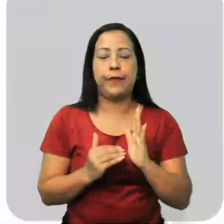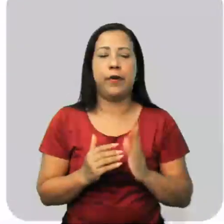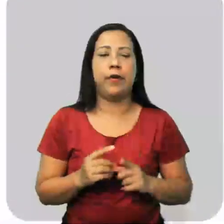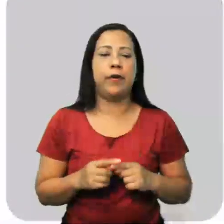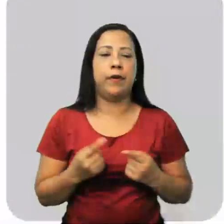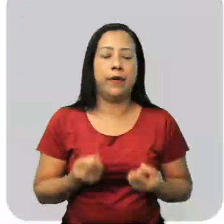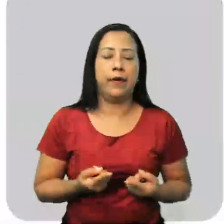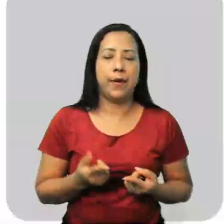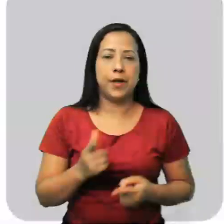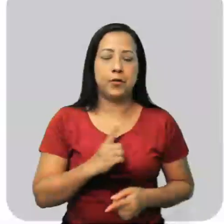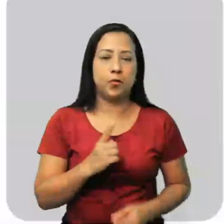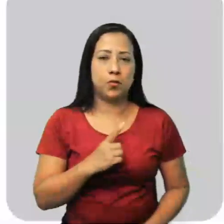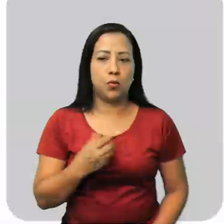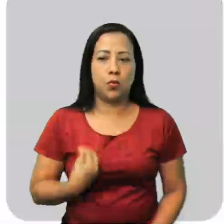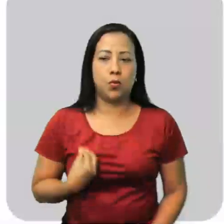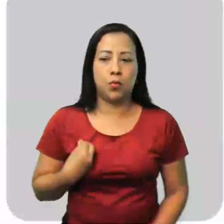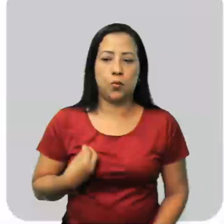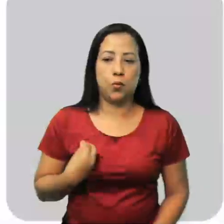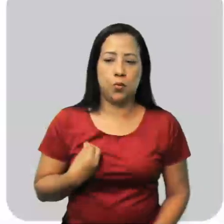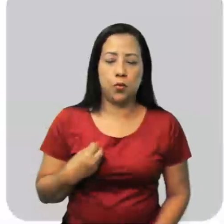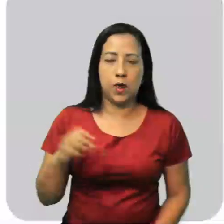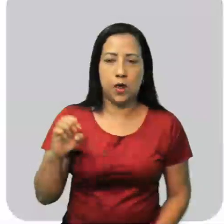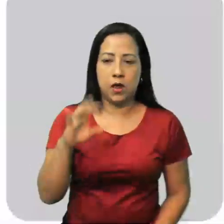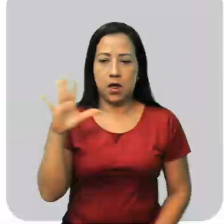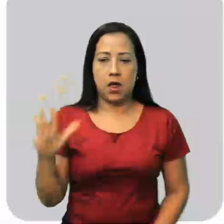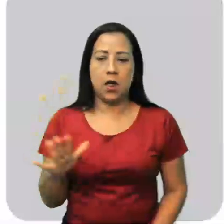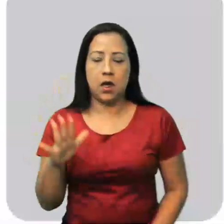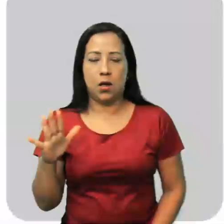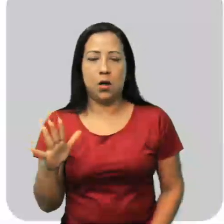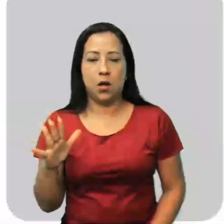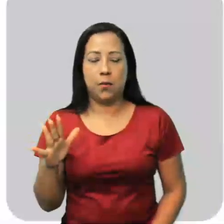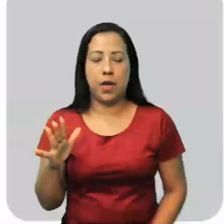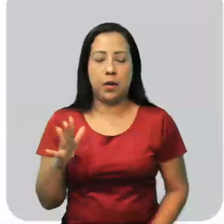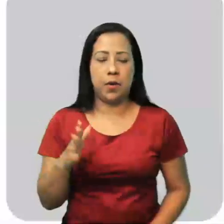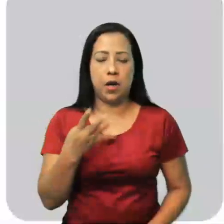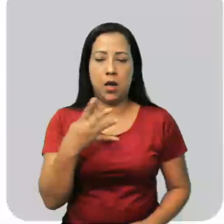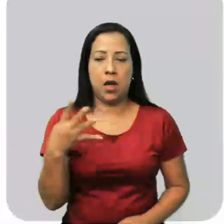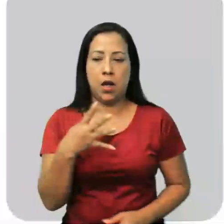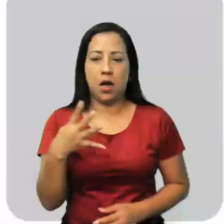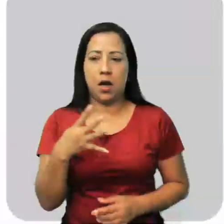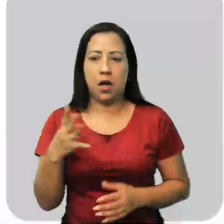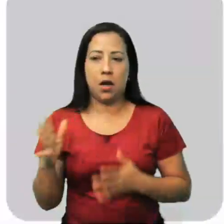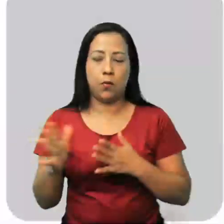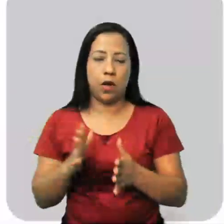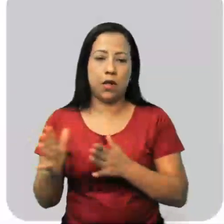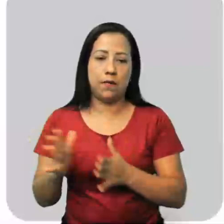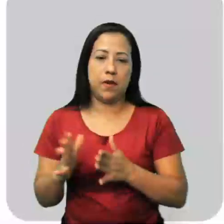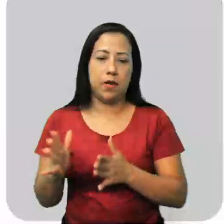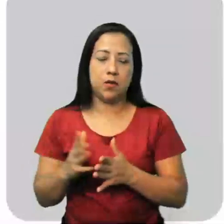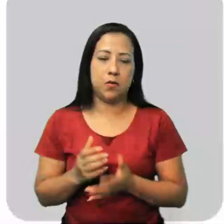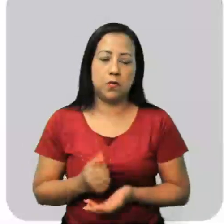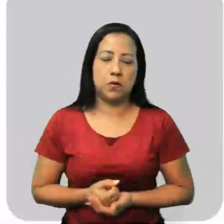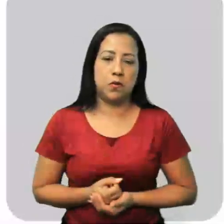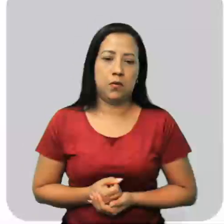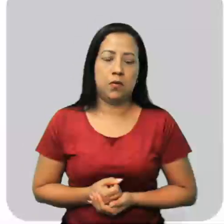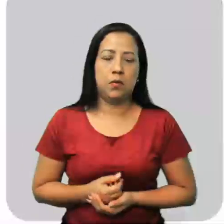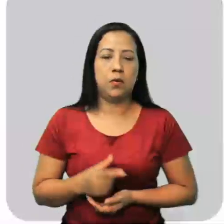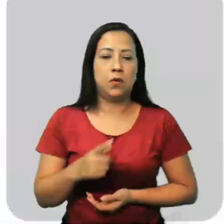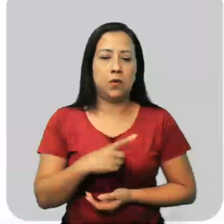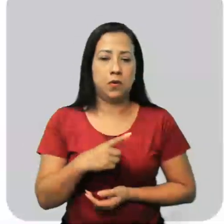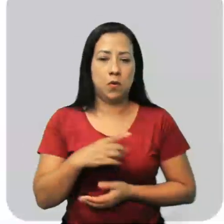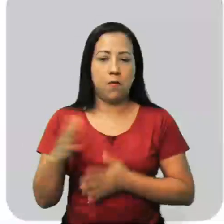vivendo na Europa a quarta fase. Metade de 1950 até os dias atuais. Ó, fase de